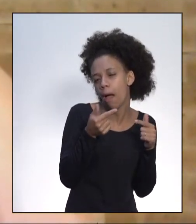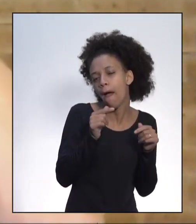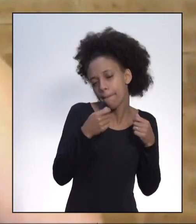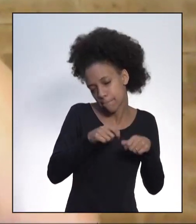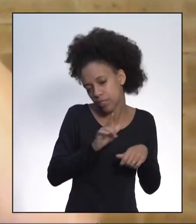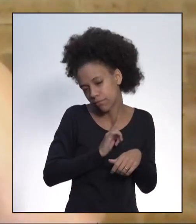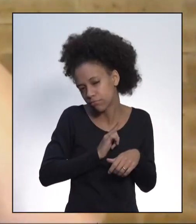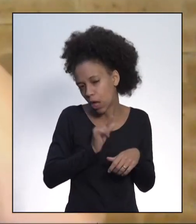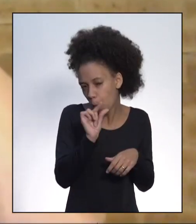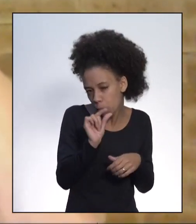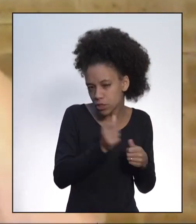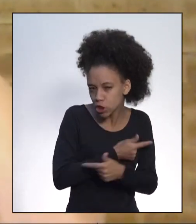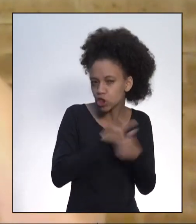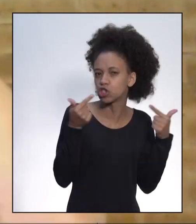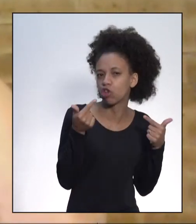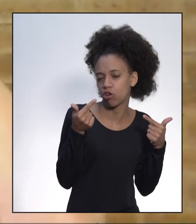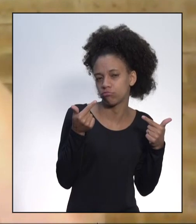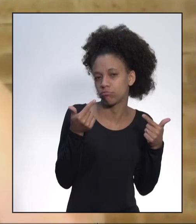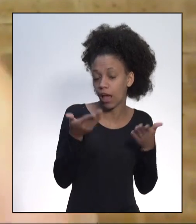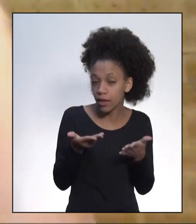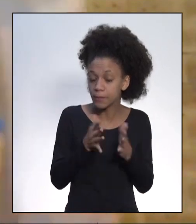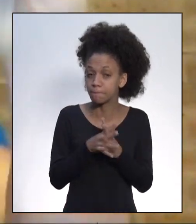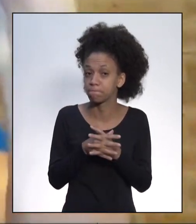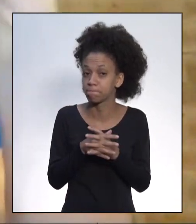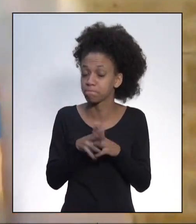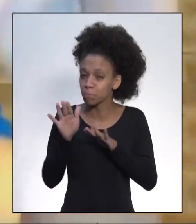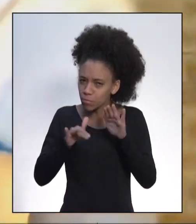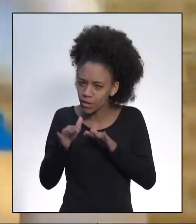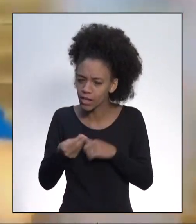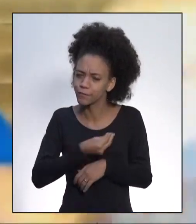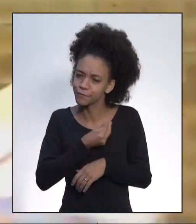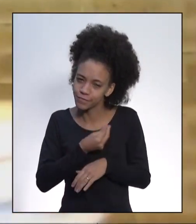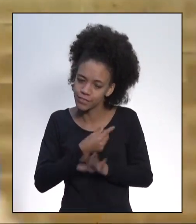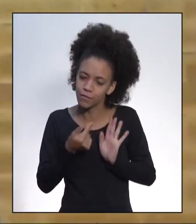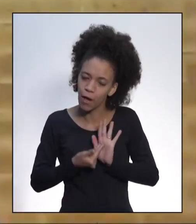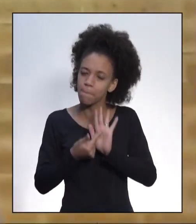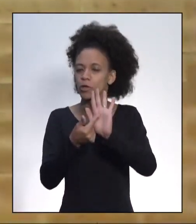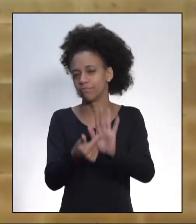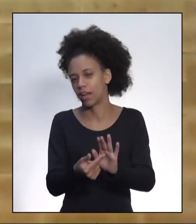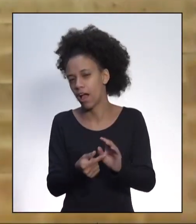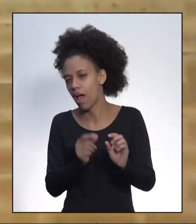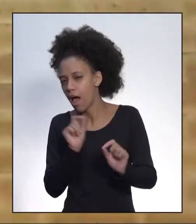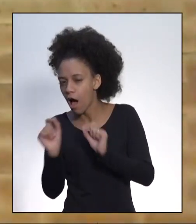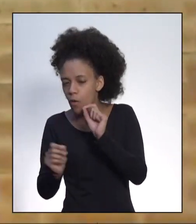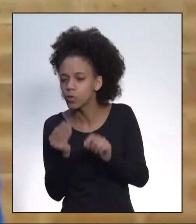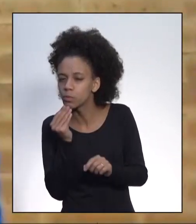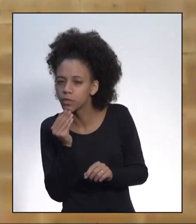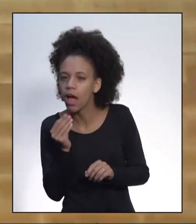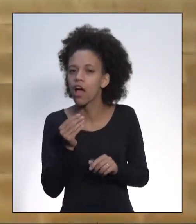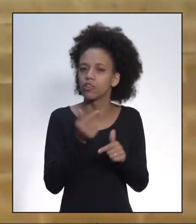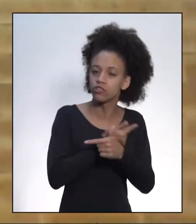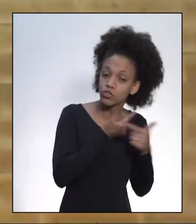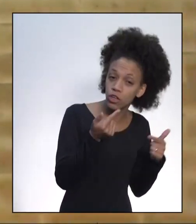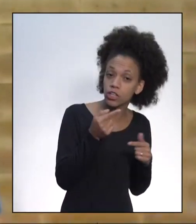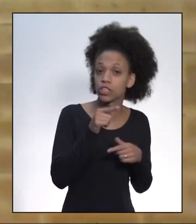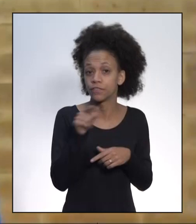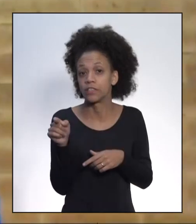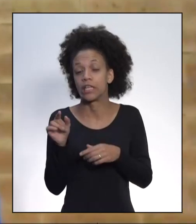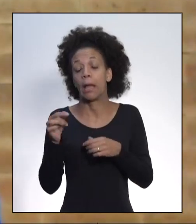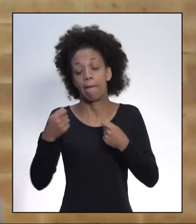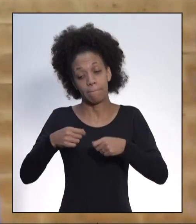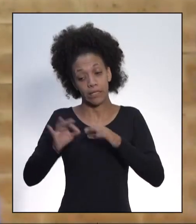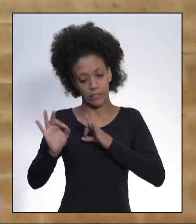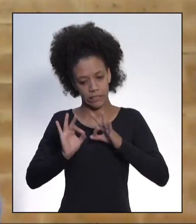né, nas coisas, mas às vezes a vida vai trazer alguma oportunidade, algum momento para você, e você tem que estar preparado